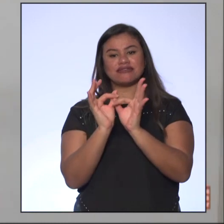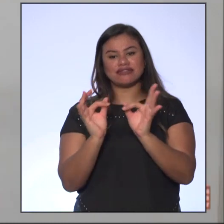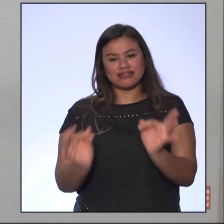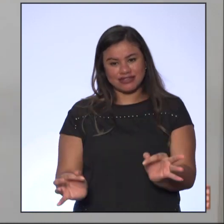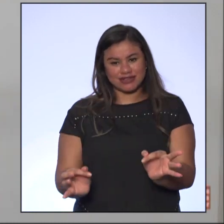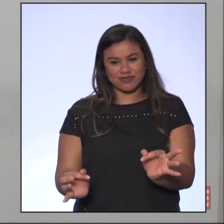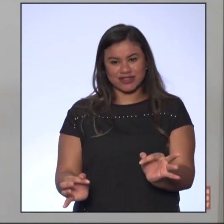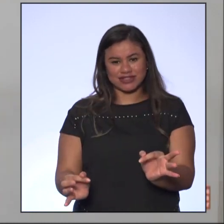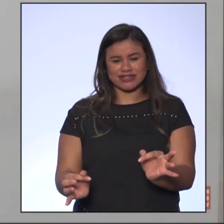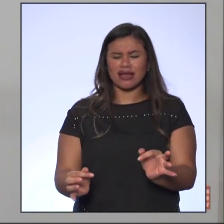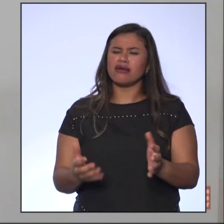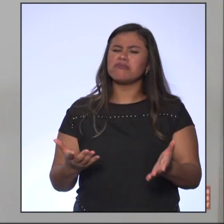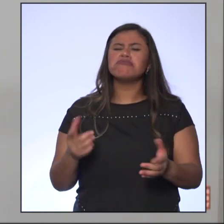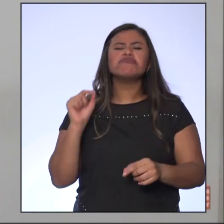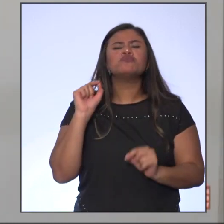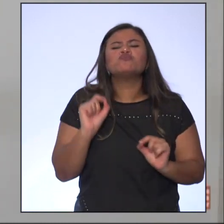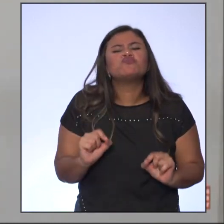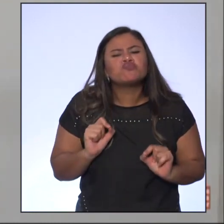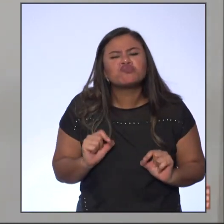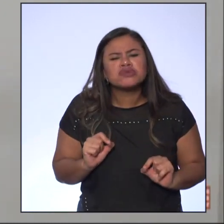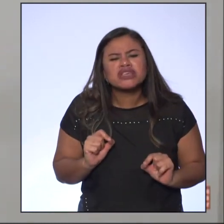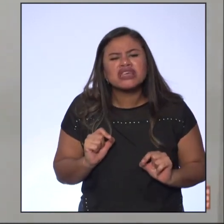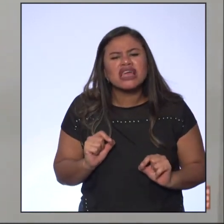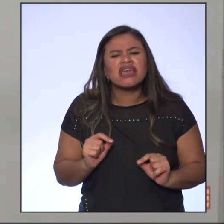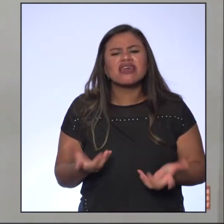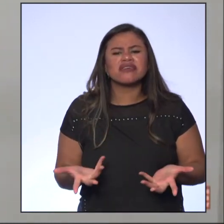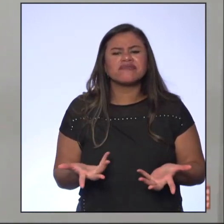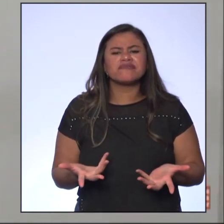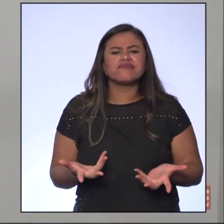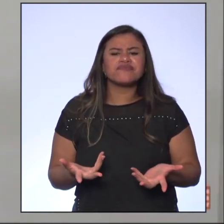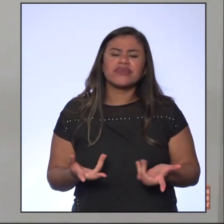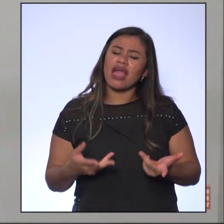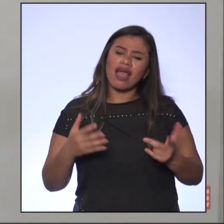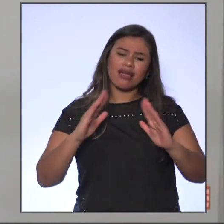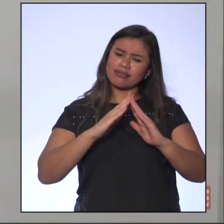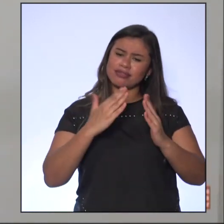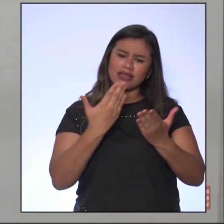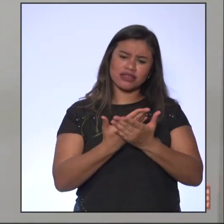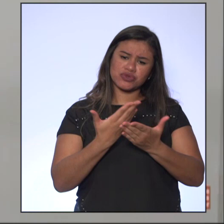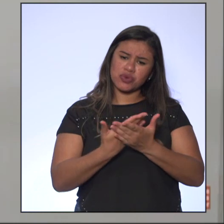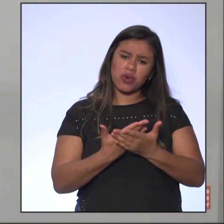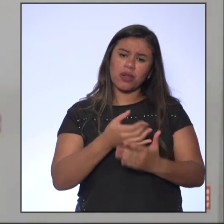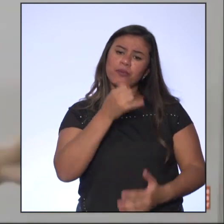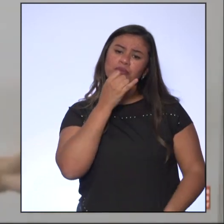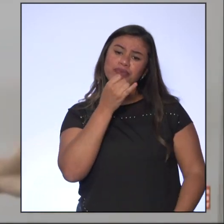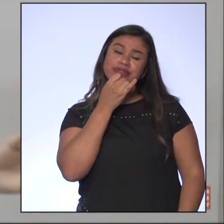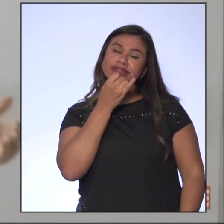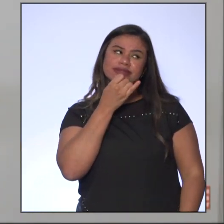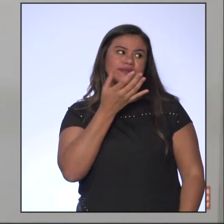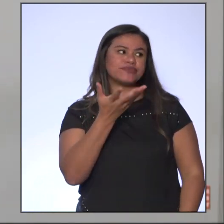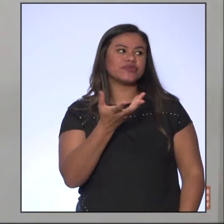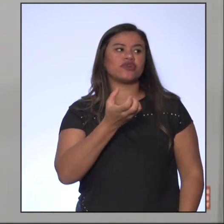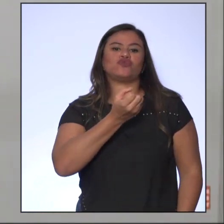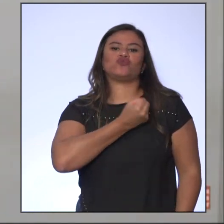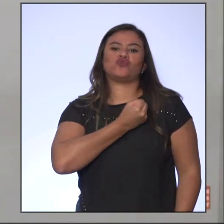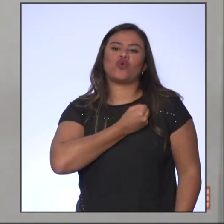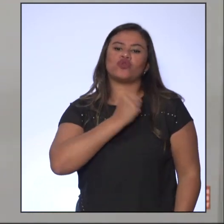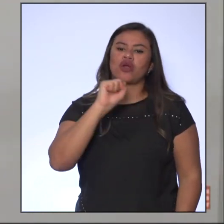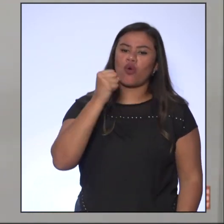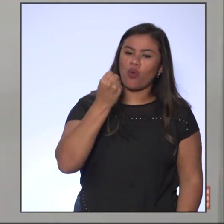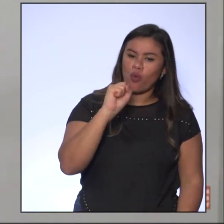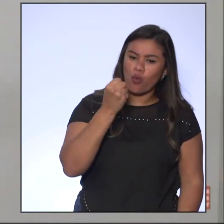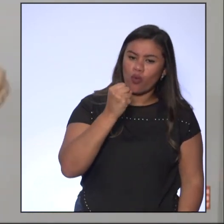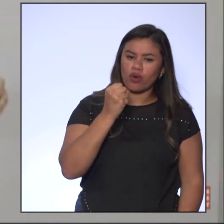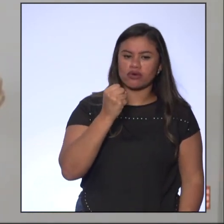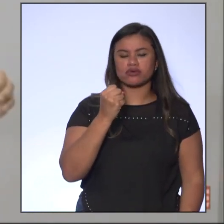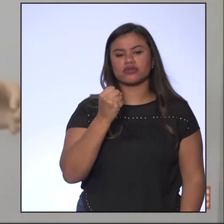uma média aritmética simples? É normalmente o que a gente faz na escola. Eu tirei uma nota 8, uma nota 4, aí você